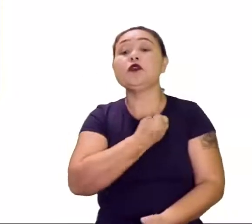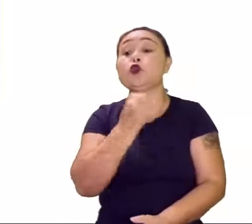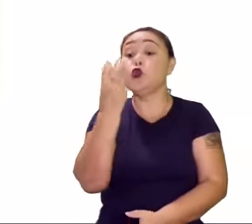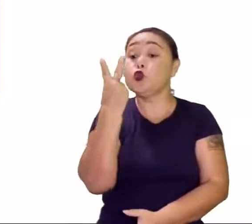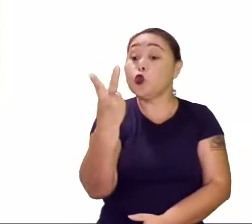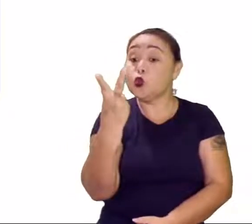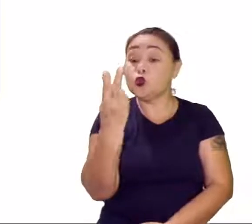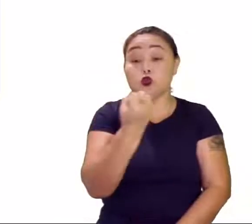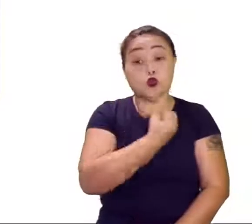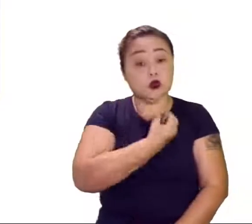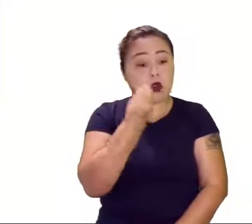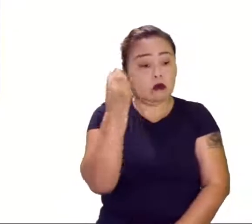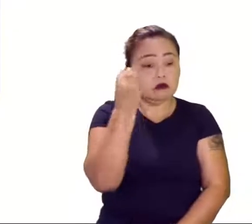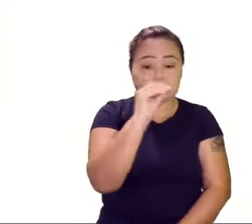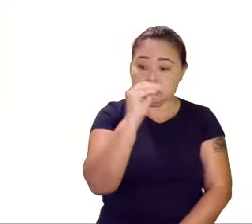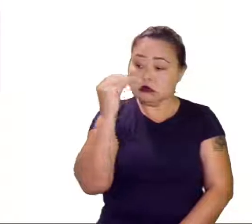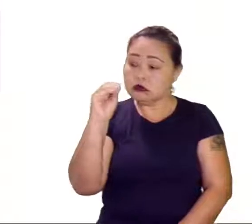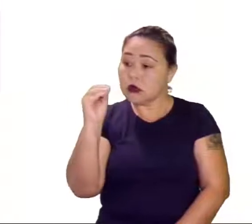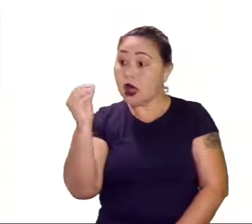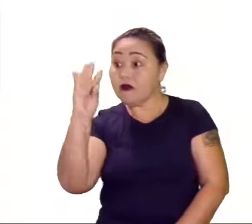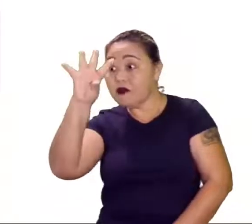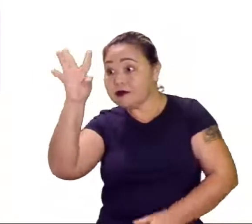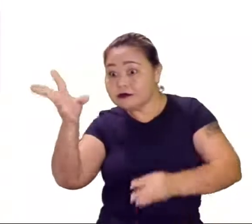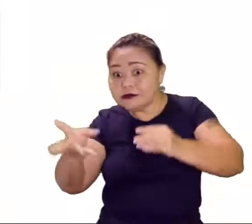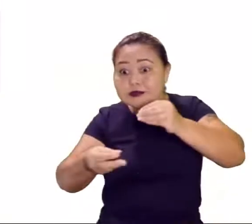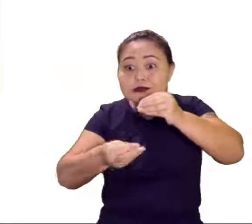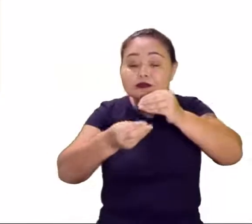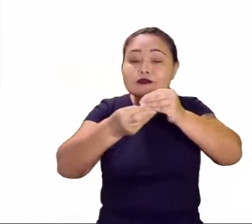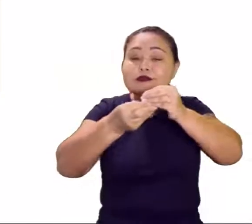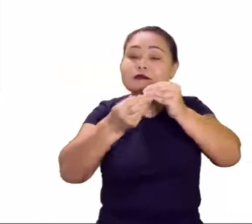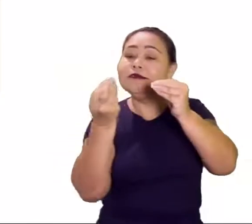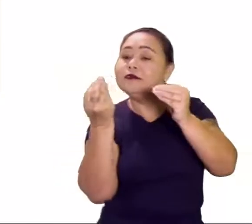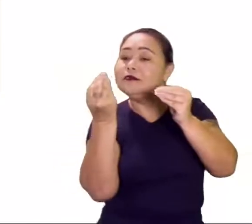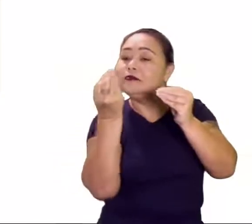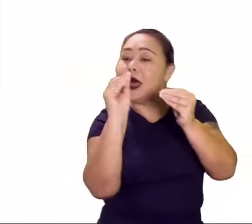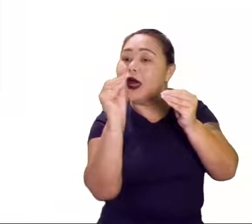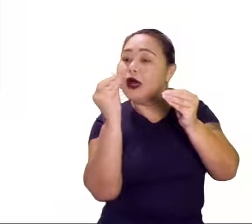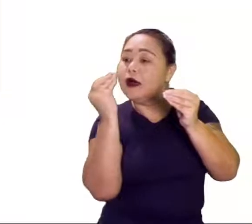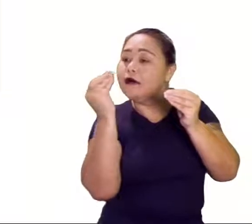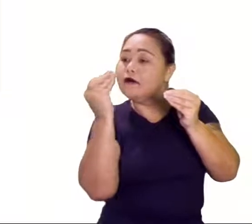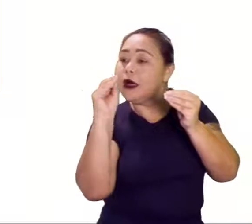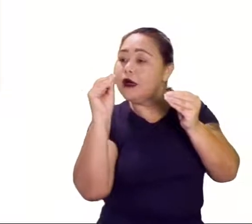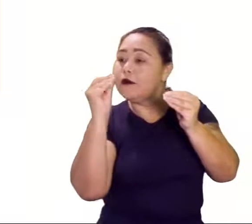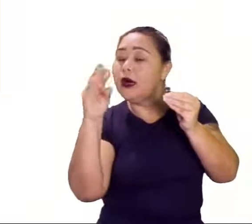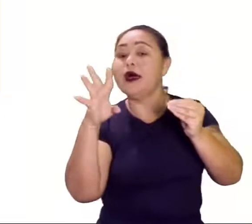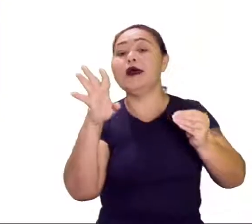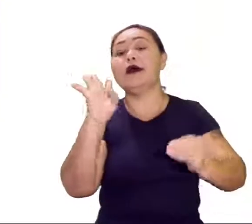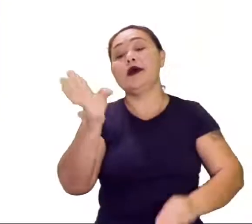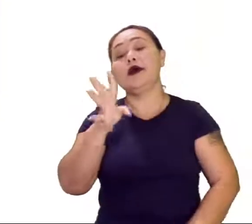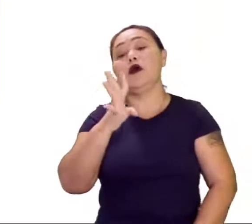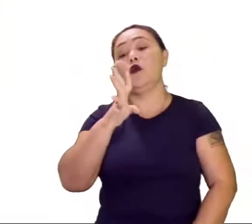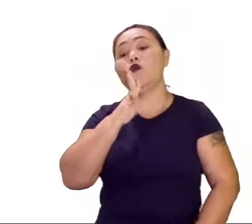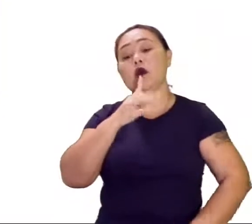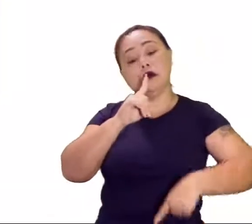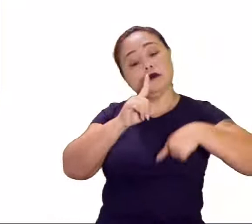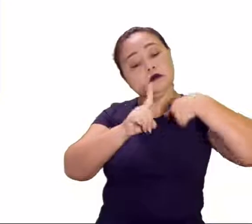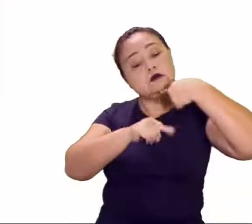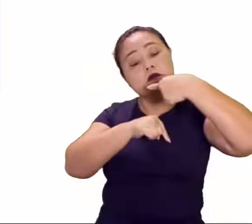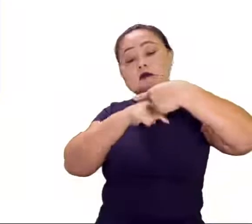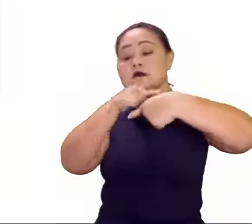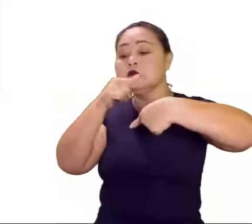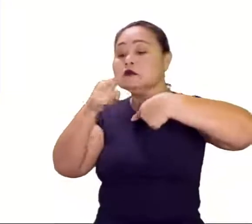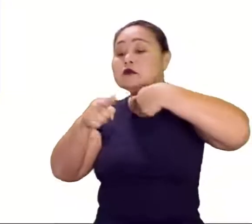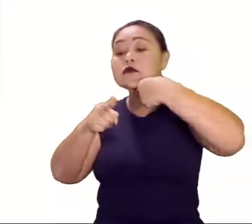acrescentar números entre estes que são conhecidos de forma que a sequência numérica continue sendo